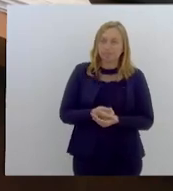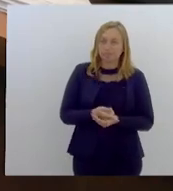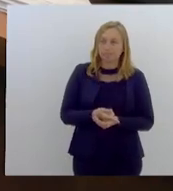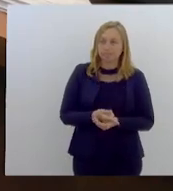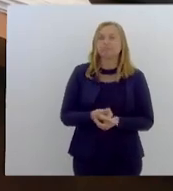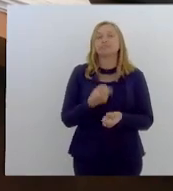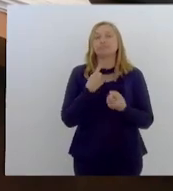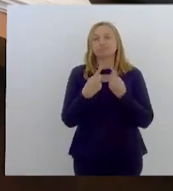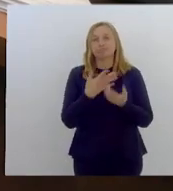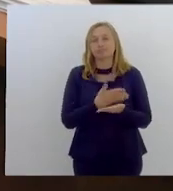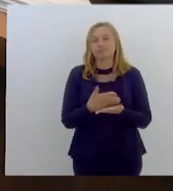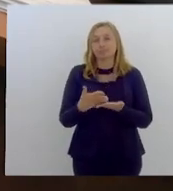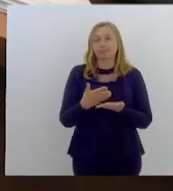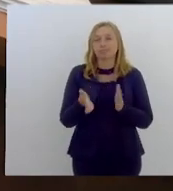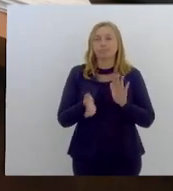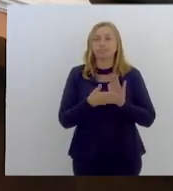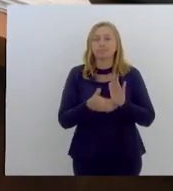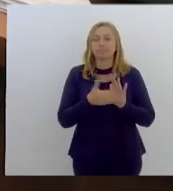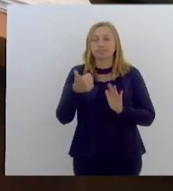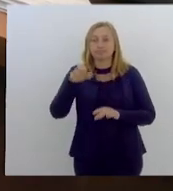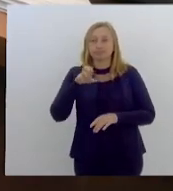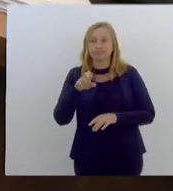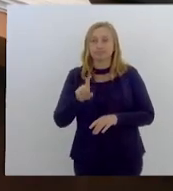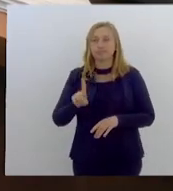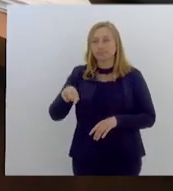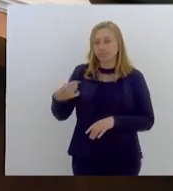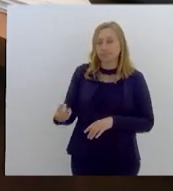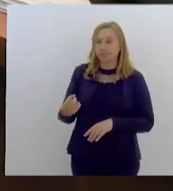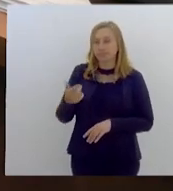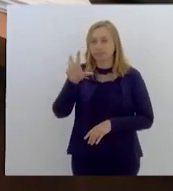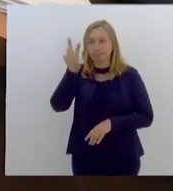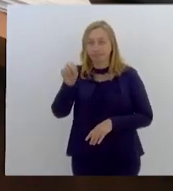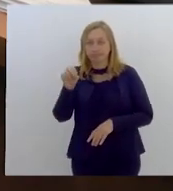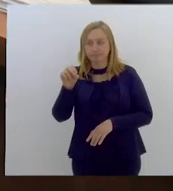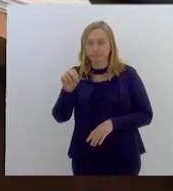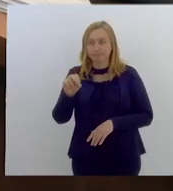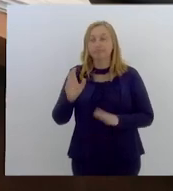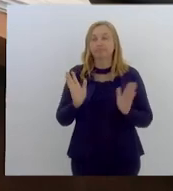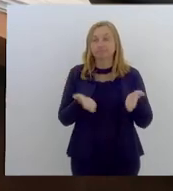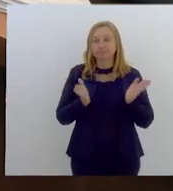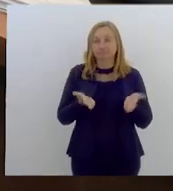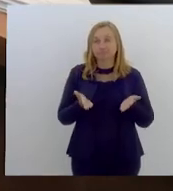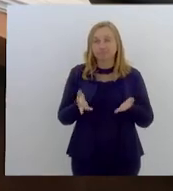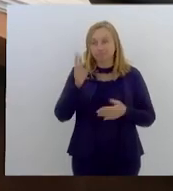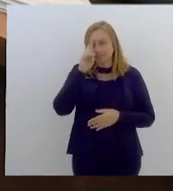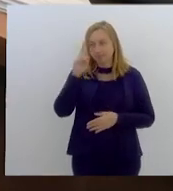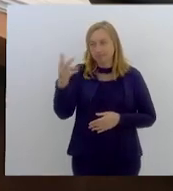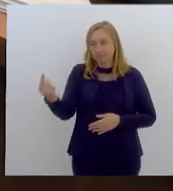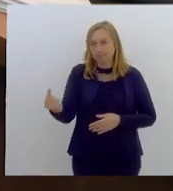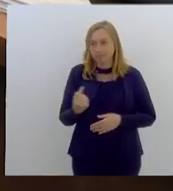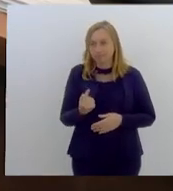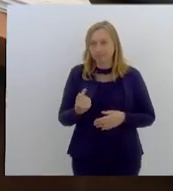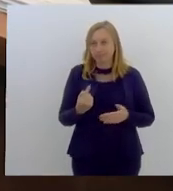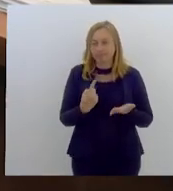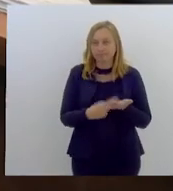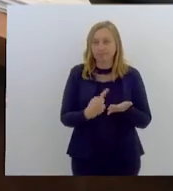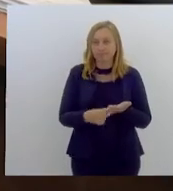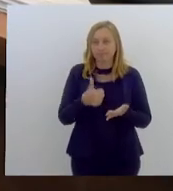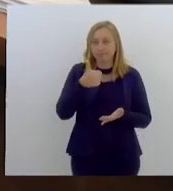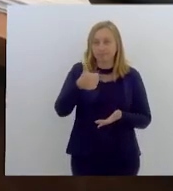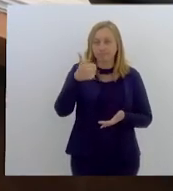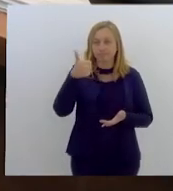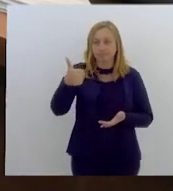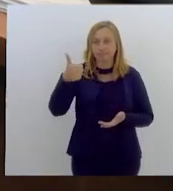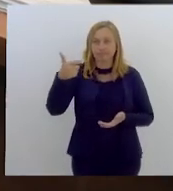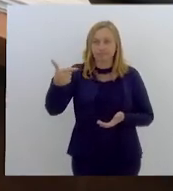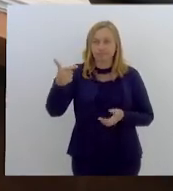começamos a discutir, a minha proposta era em 15. Aí se aumentou para 50. E hoje o senhor traz o acordo de 112